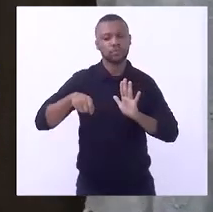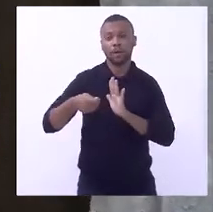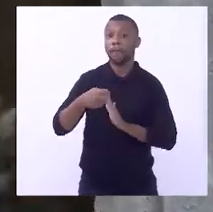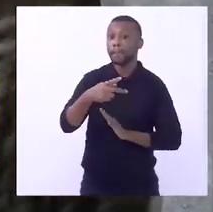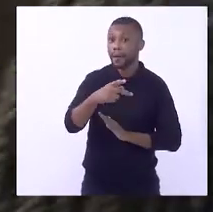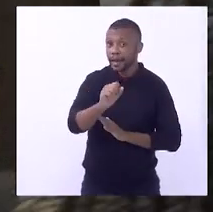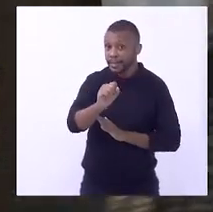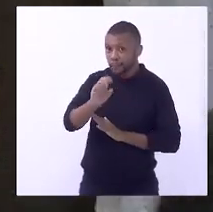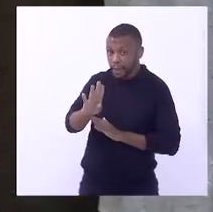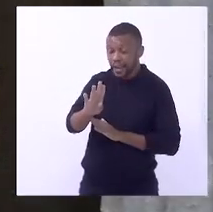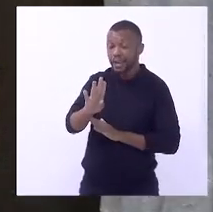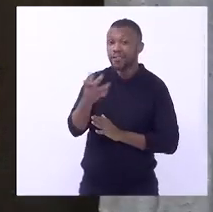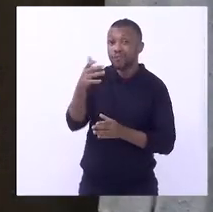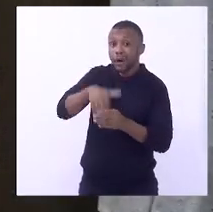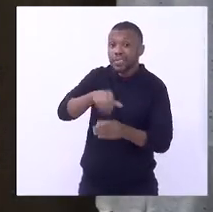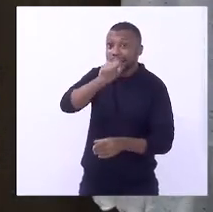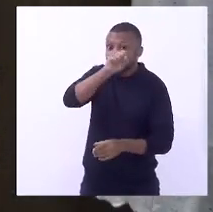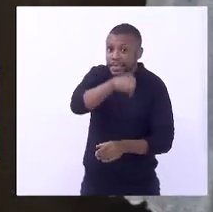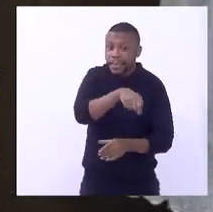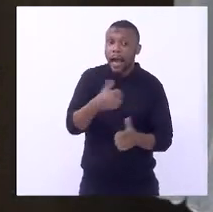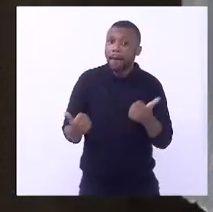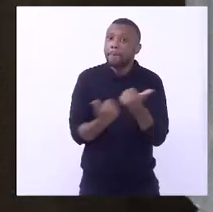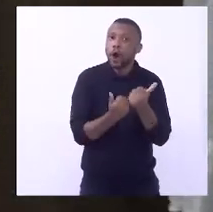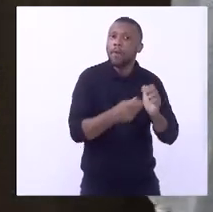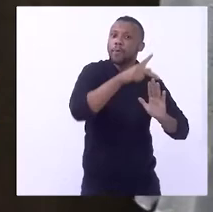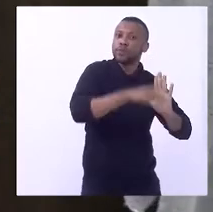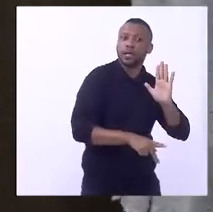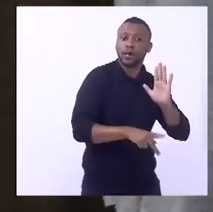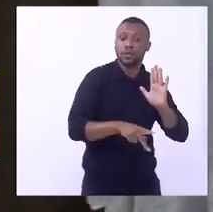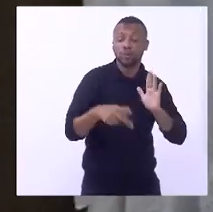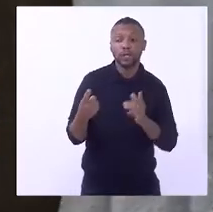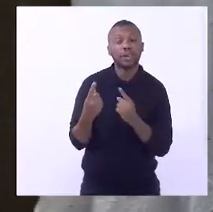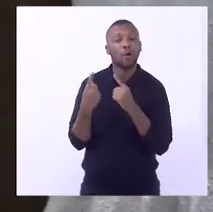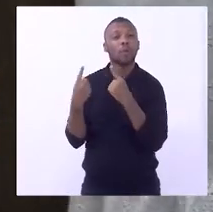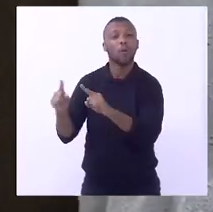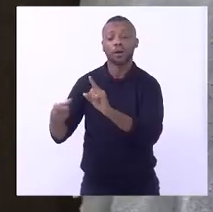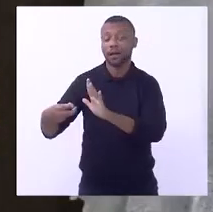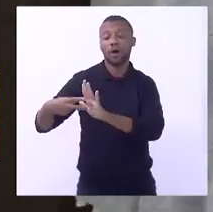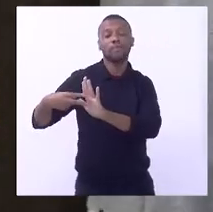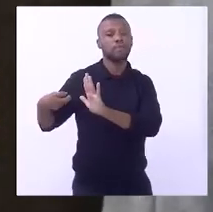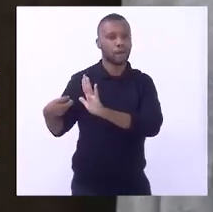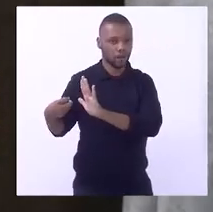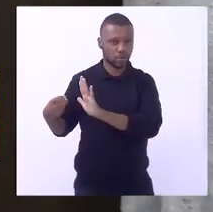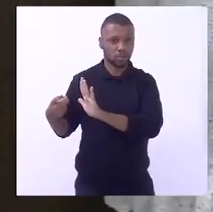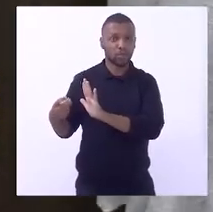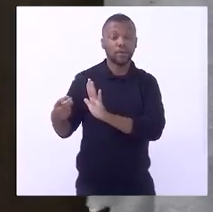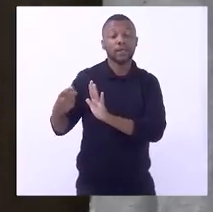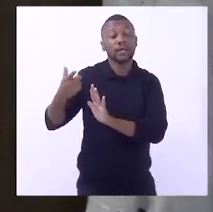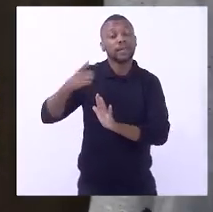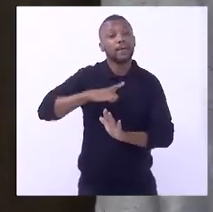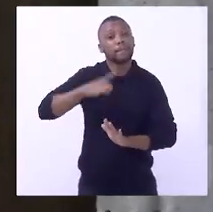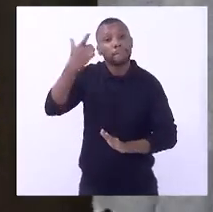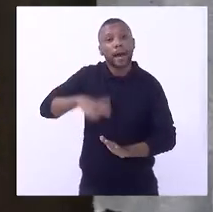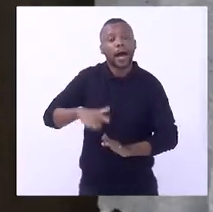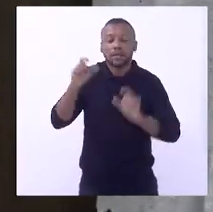vota sim ao projeto e não ao veto. E mais, quero chamar a atenção,